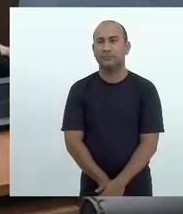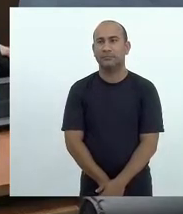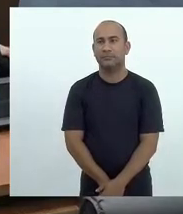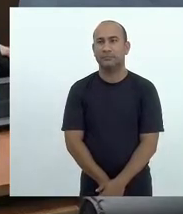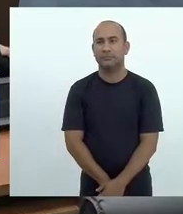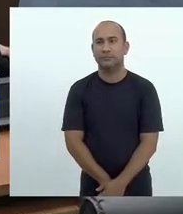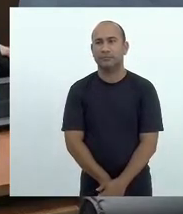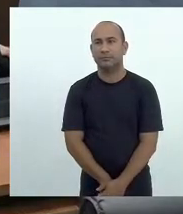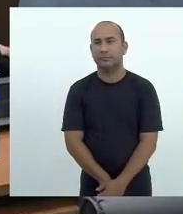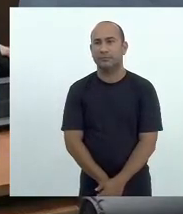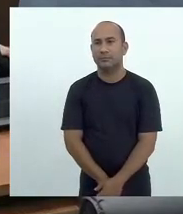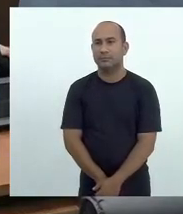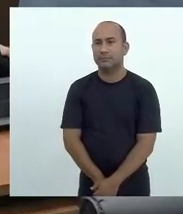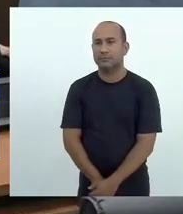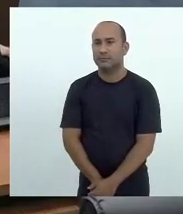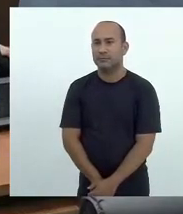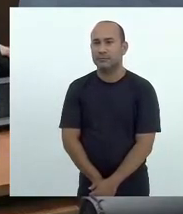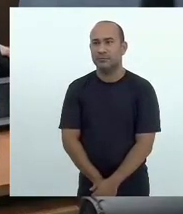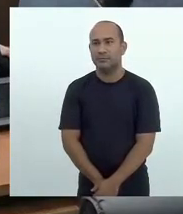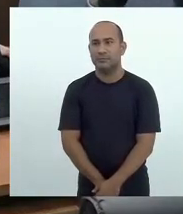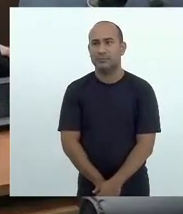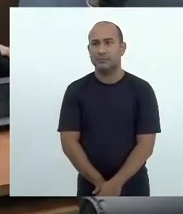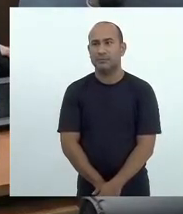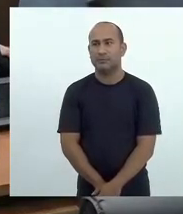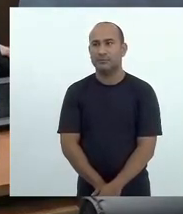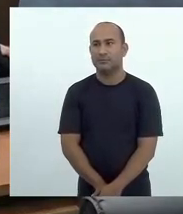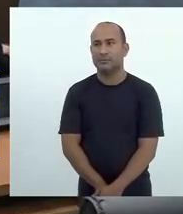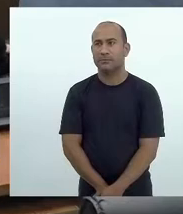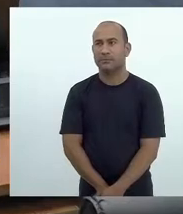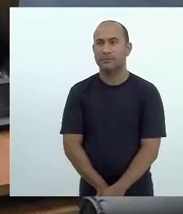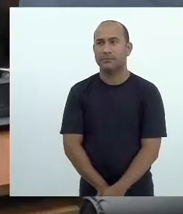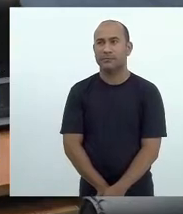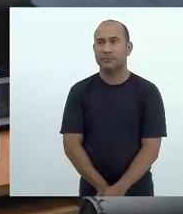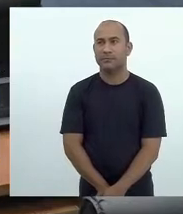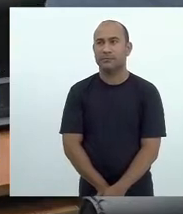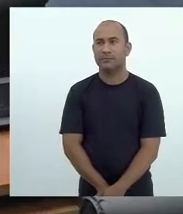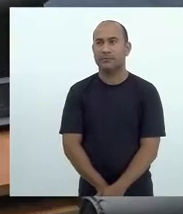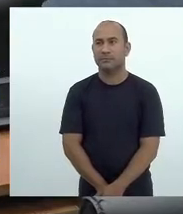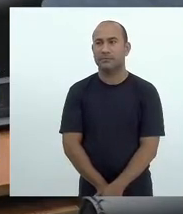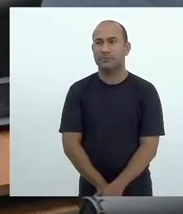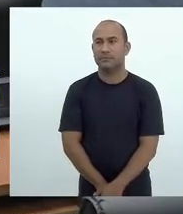Estou ouvindo você perfeitamente, Marquinho, dizendo que tem alguma coisa errada.